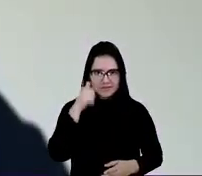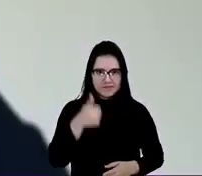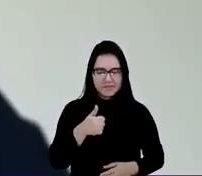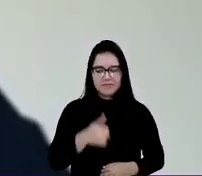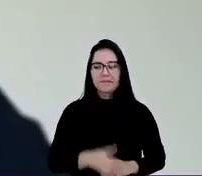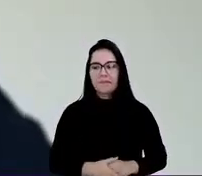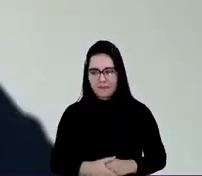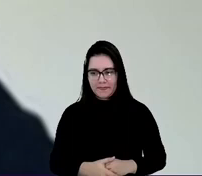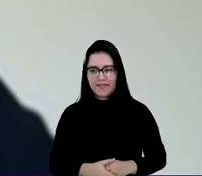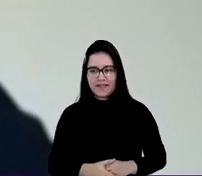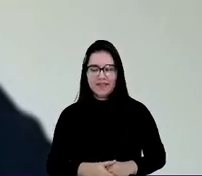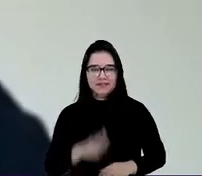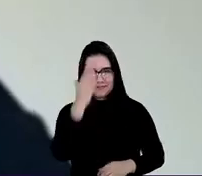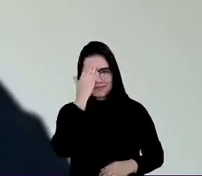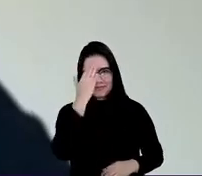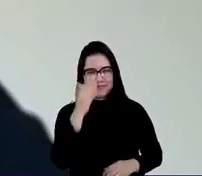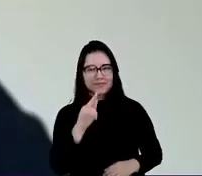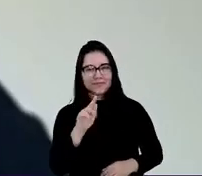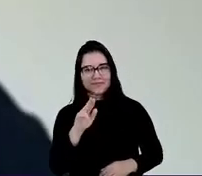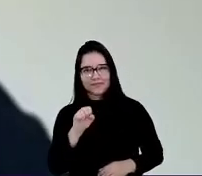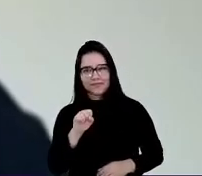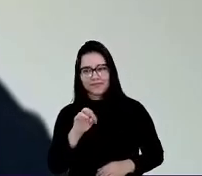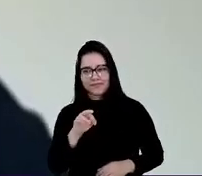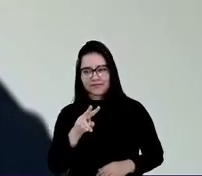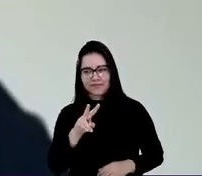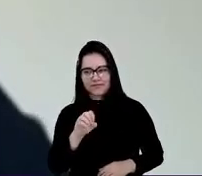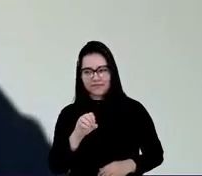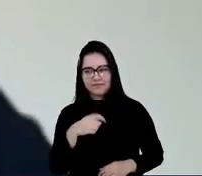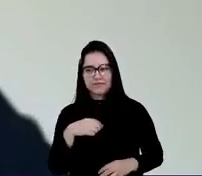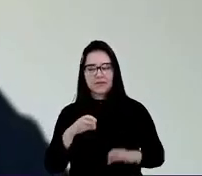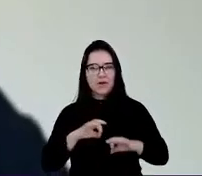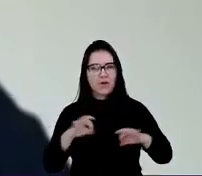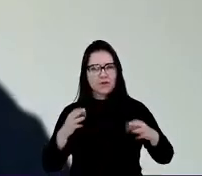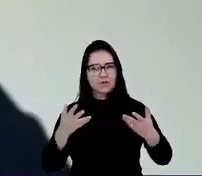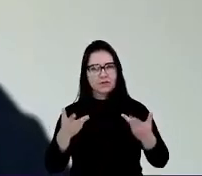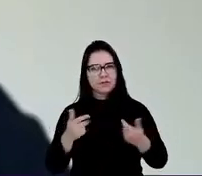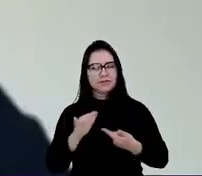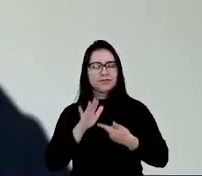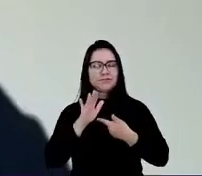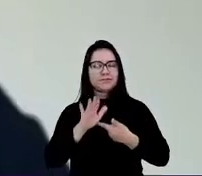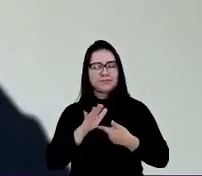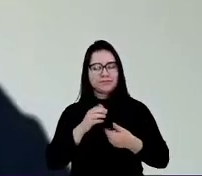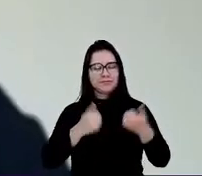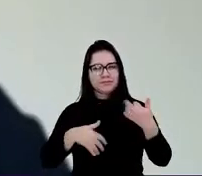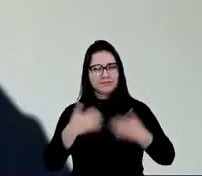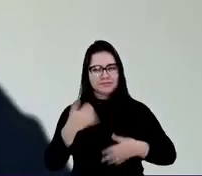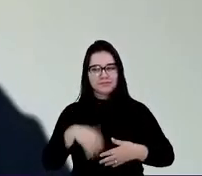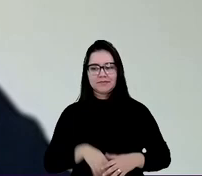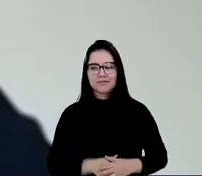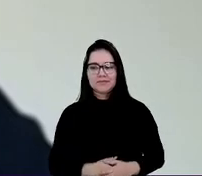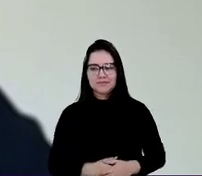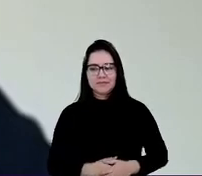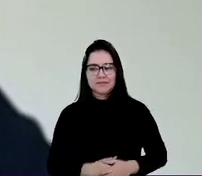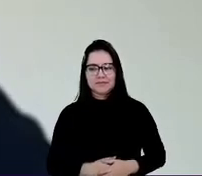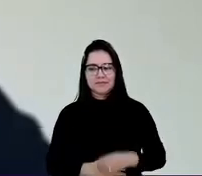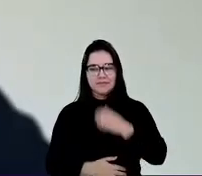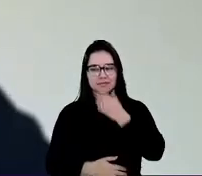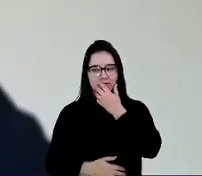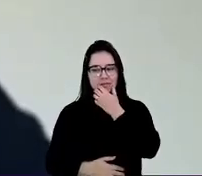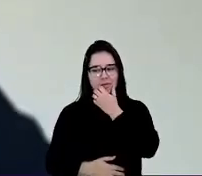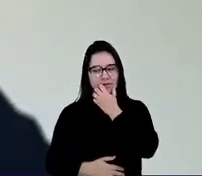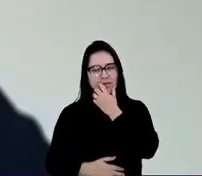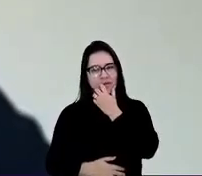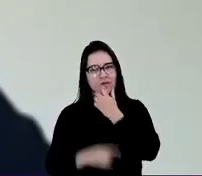Bom, agradeço ao Gustavo, né? Ótima apresentação, né? Estou também vendo que está todo